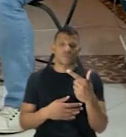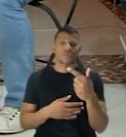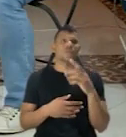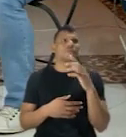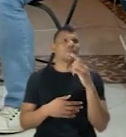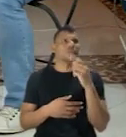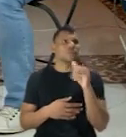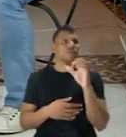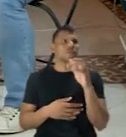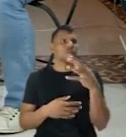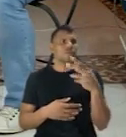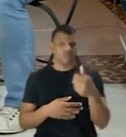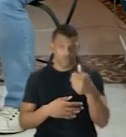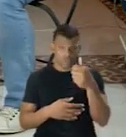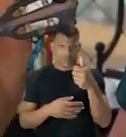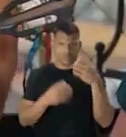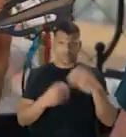42.